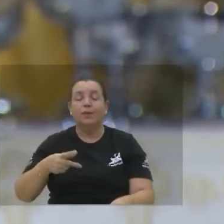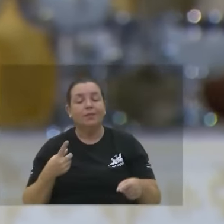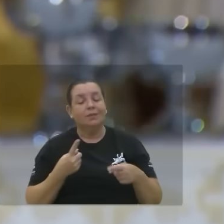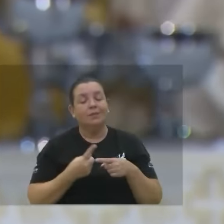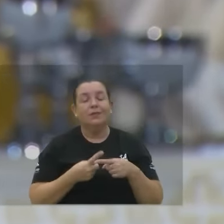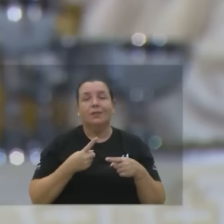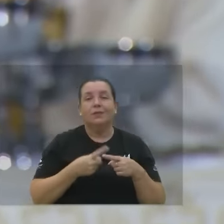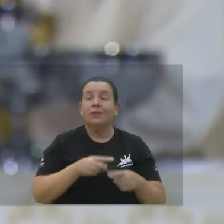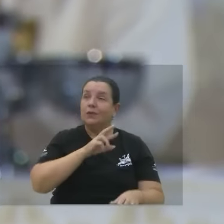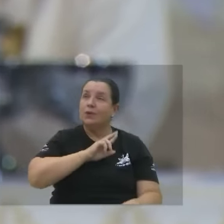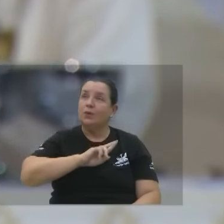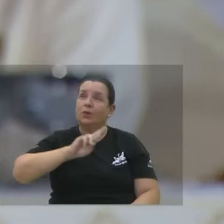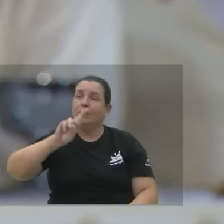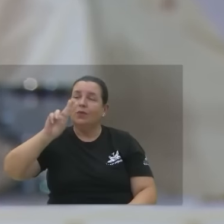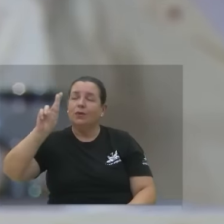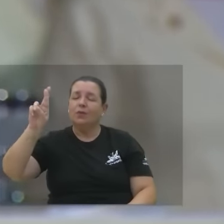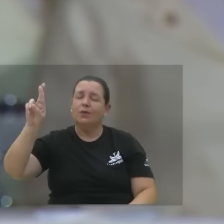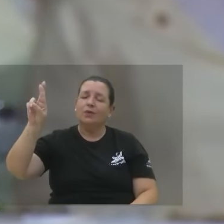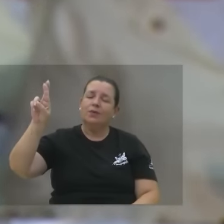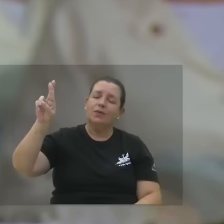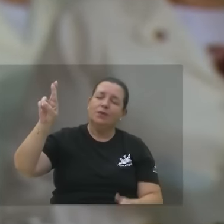vou. É o Senhor